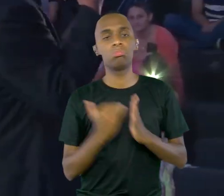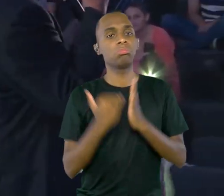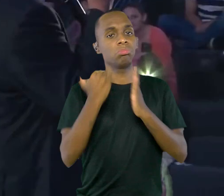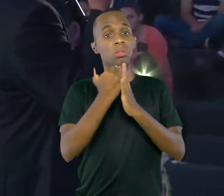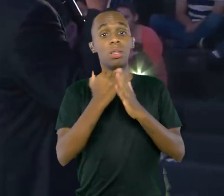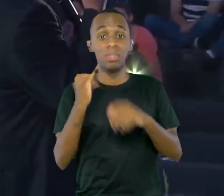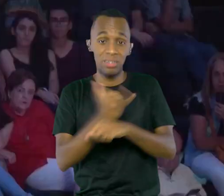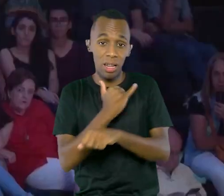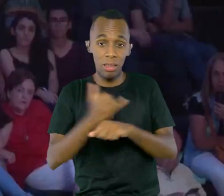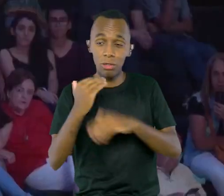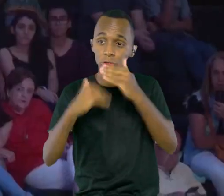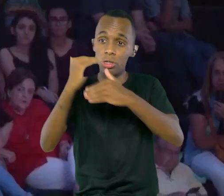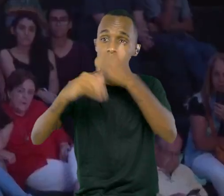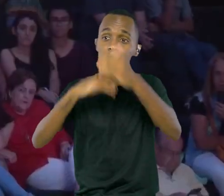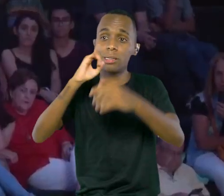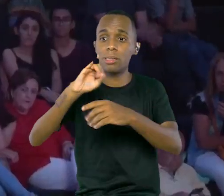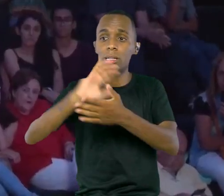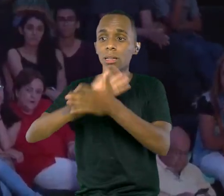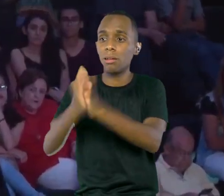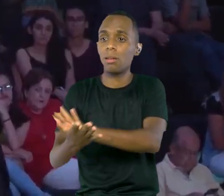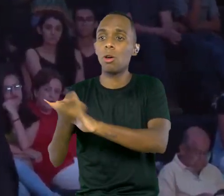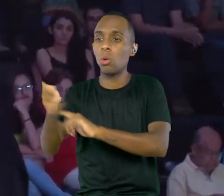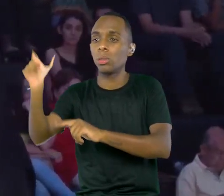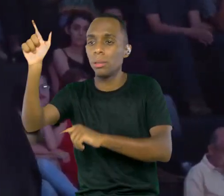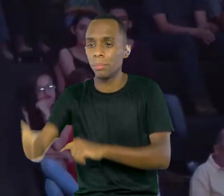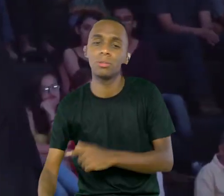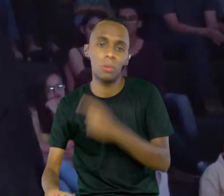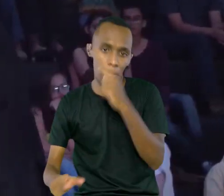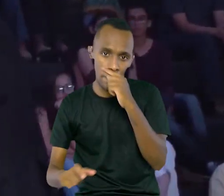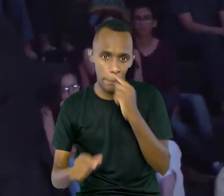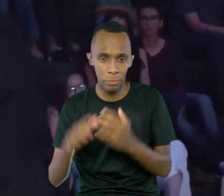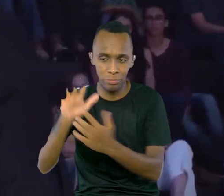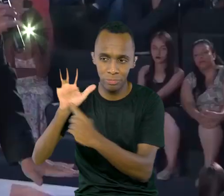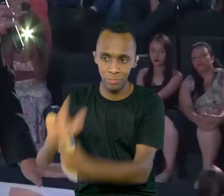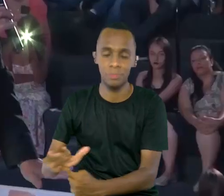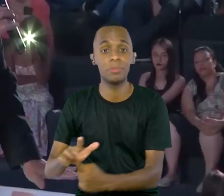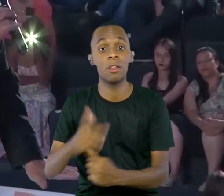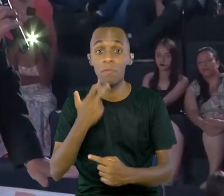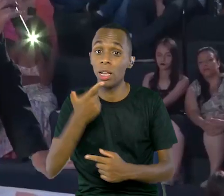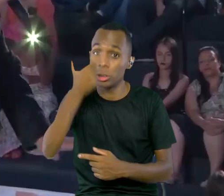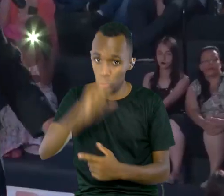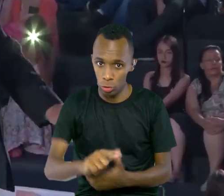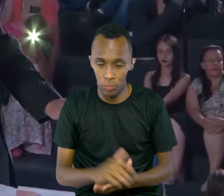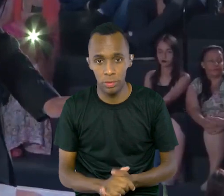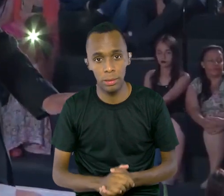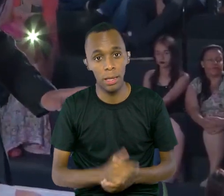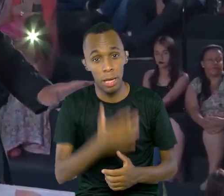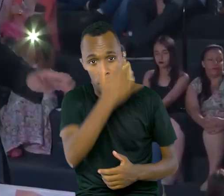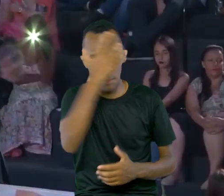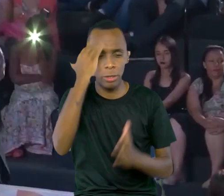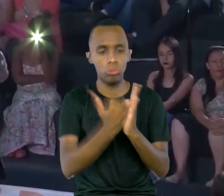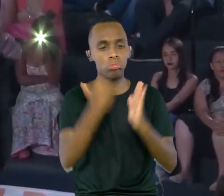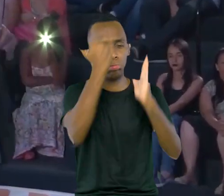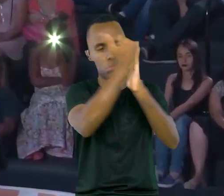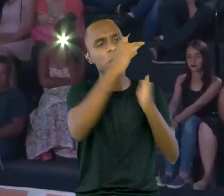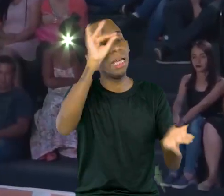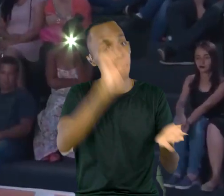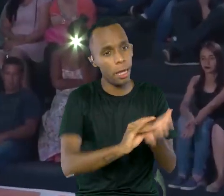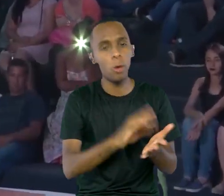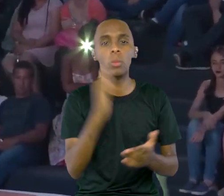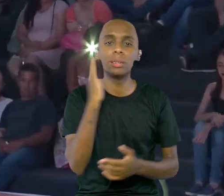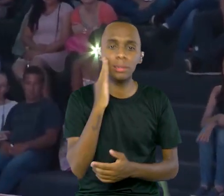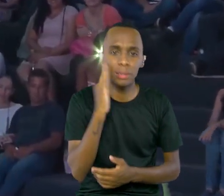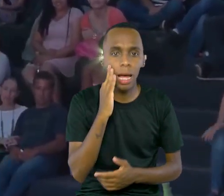já é grande e o único modo dela crescer é se ela baixar outra pessoa. Digo de novo. Gente grande